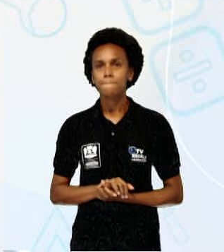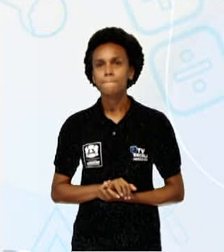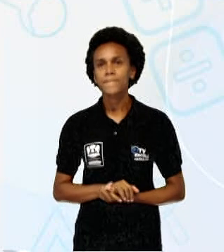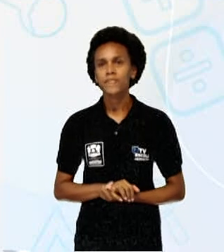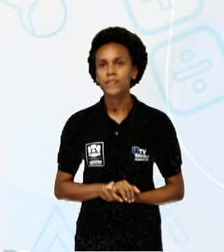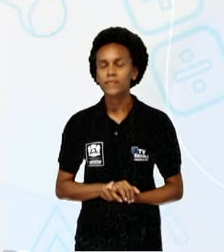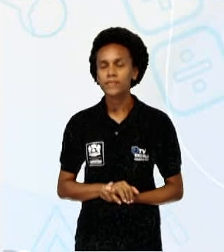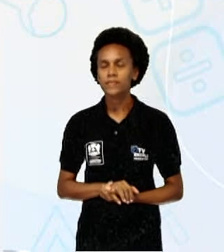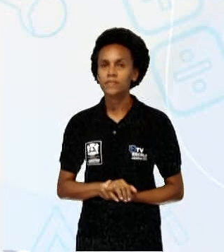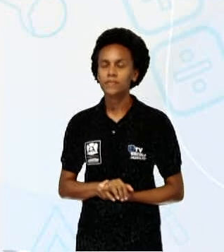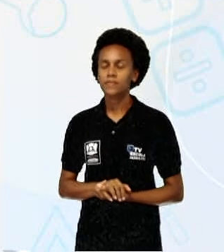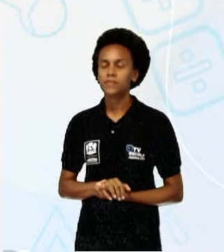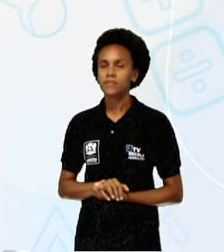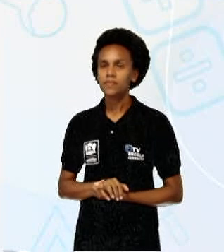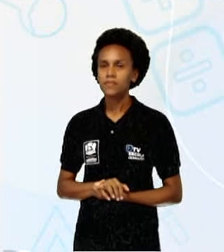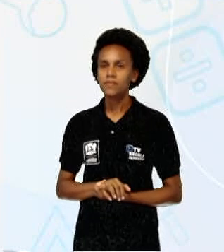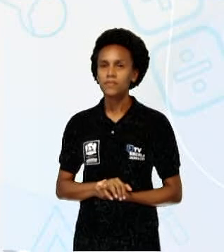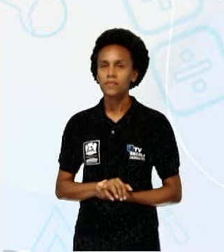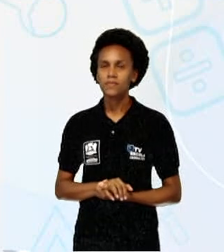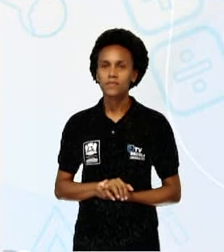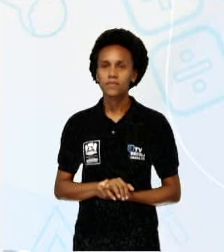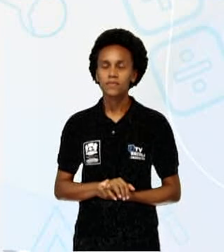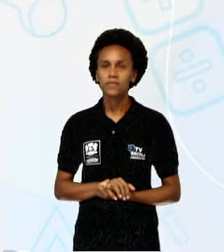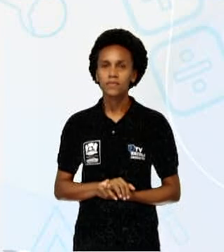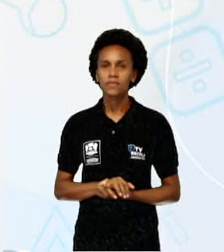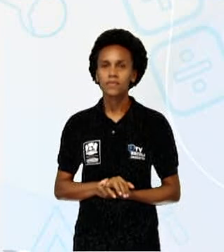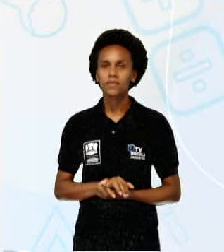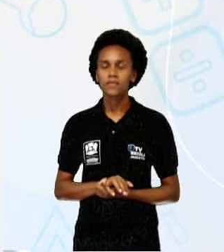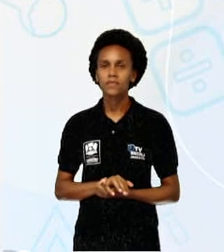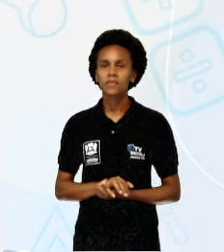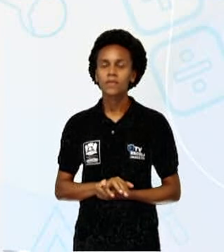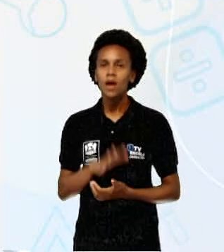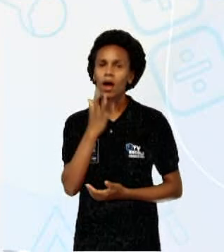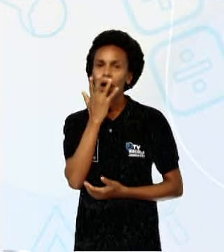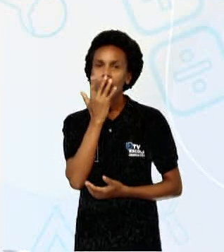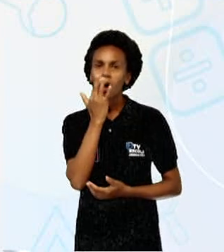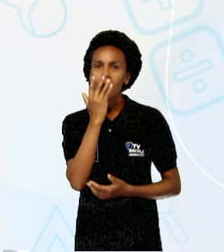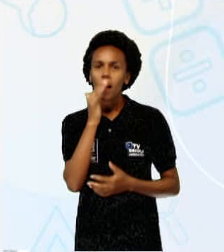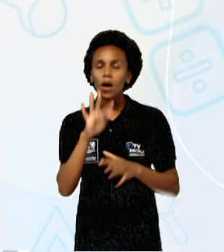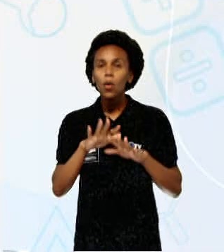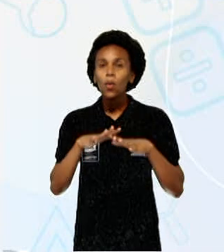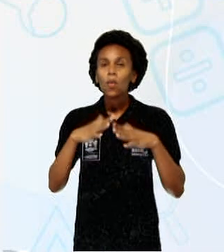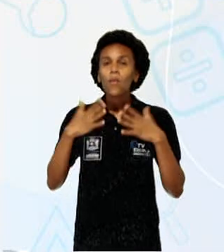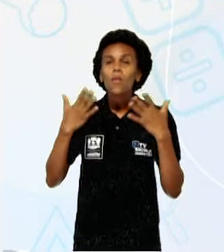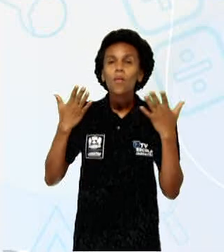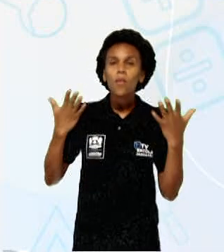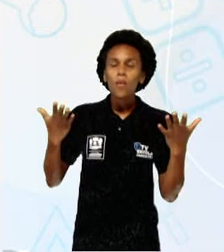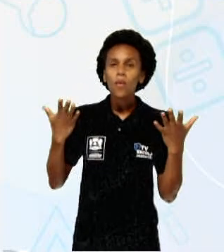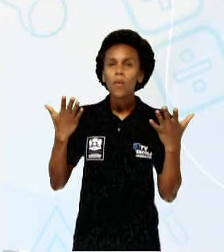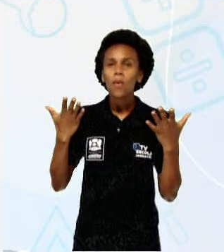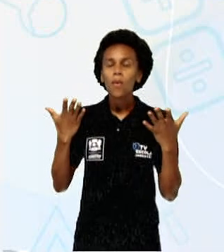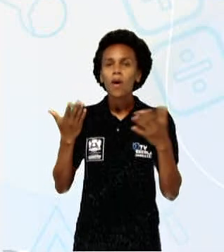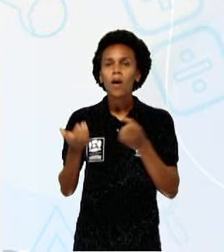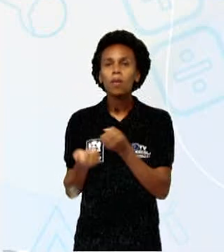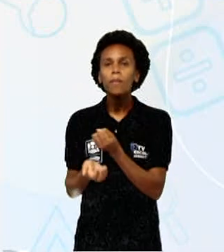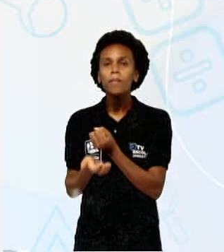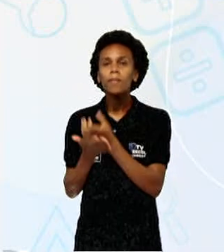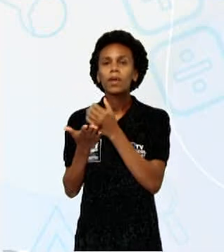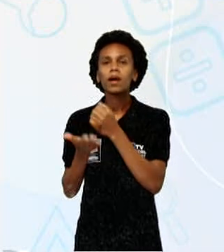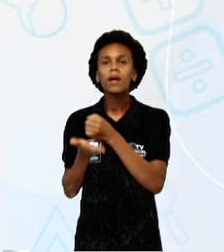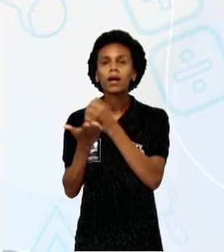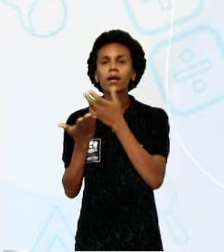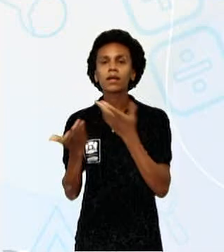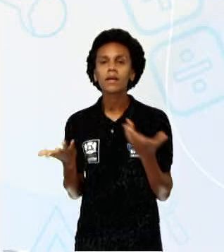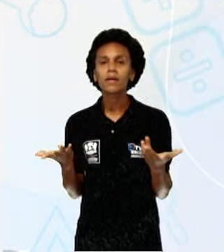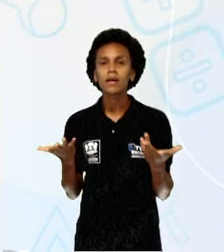e qual é a cor das penas da peteca que está embaixo do banco